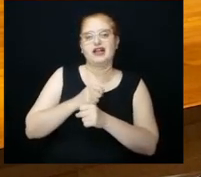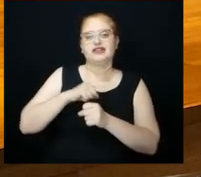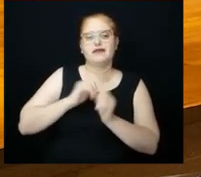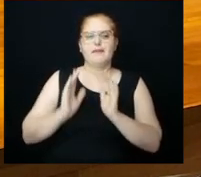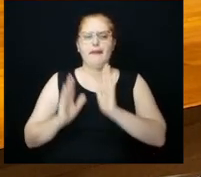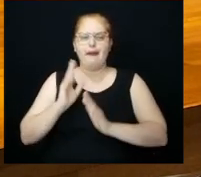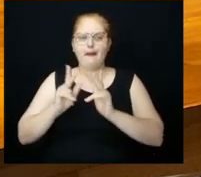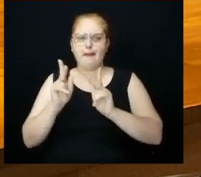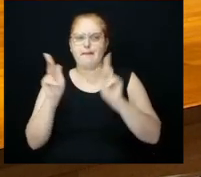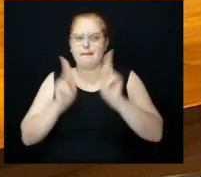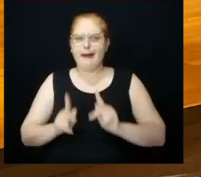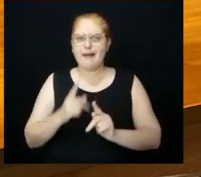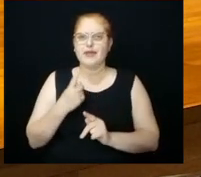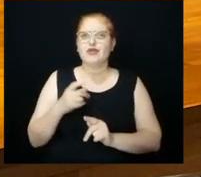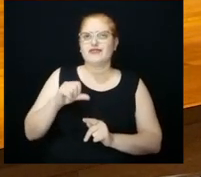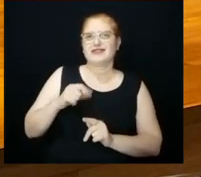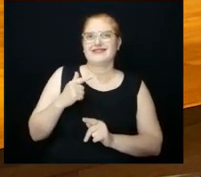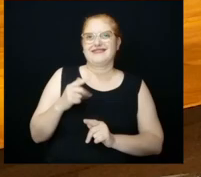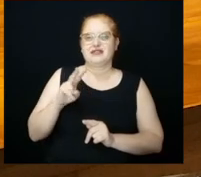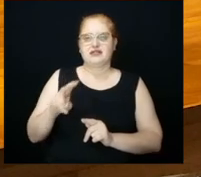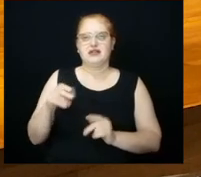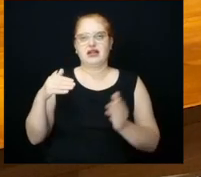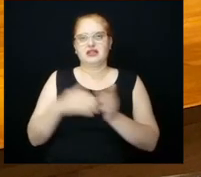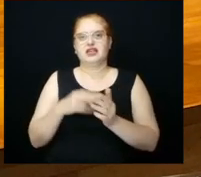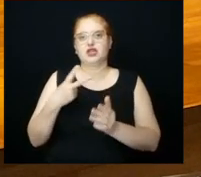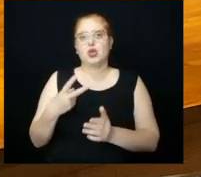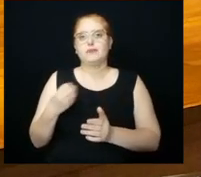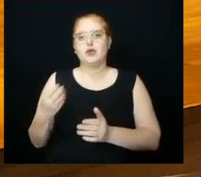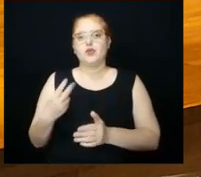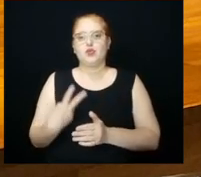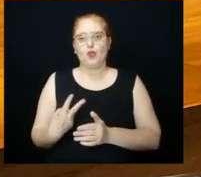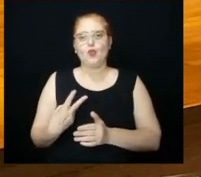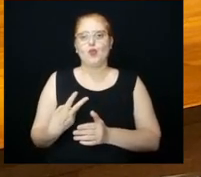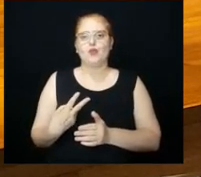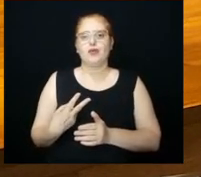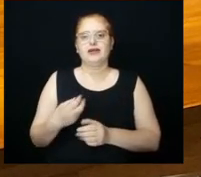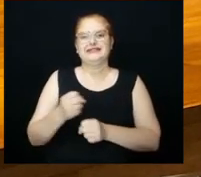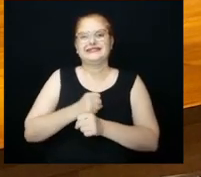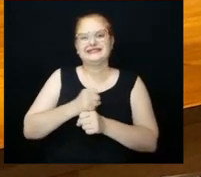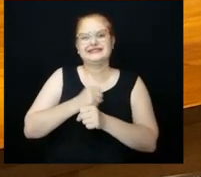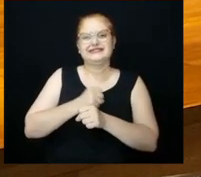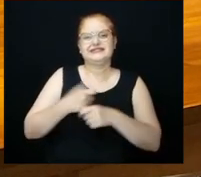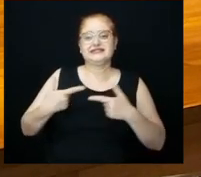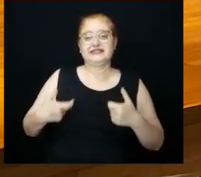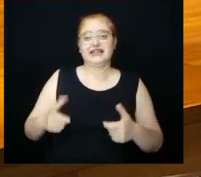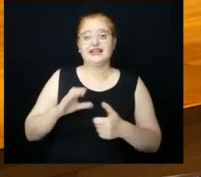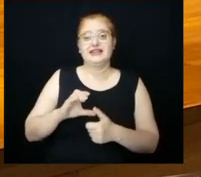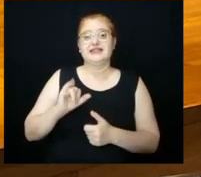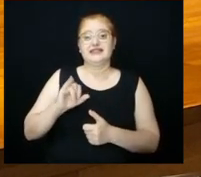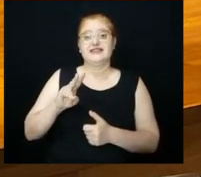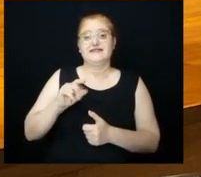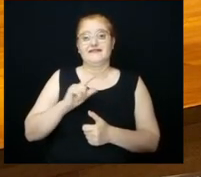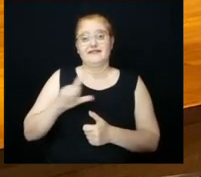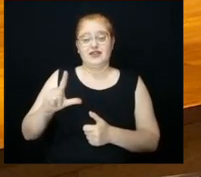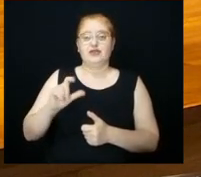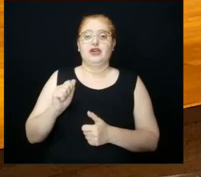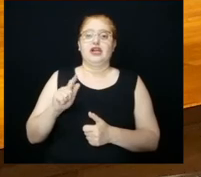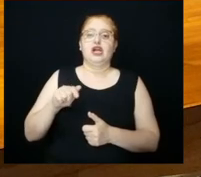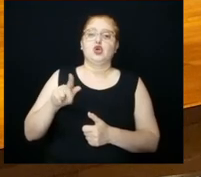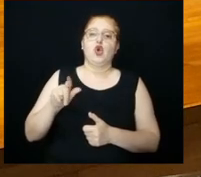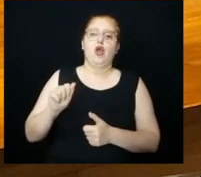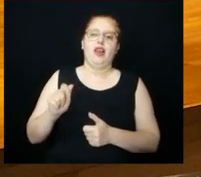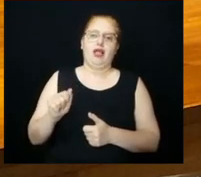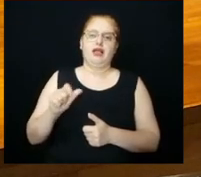que durou de 1975 a 2002. Foi muito tempo de Guerra Civil em Angola. Então, toda